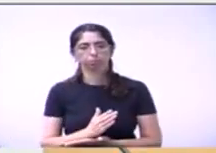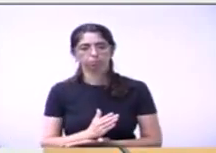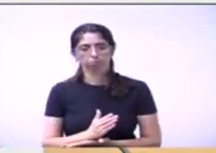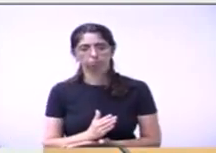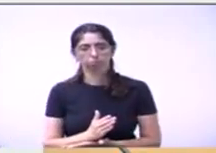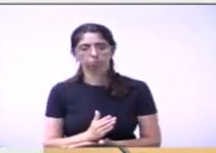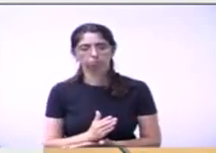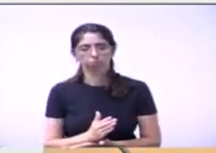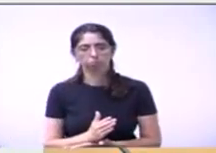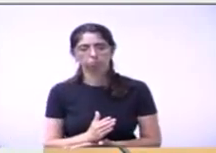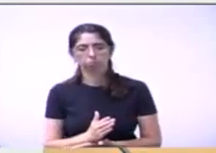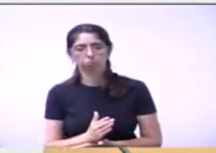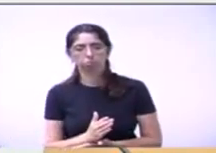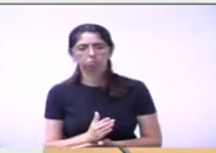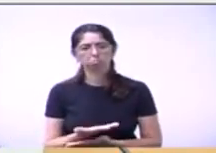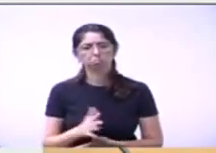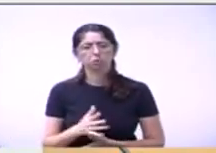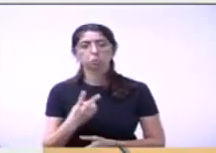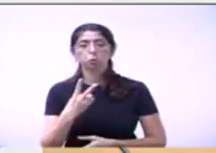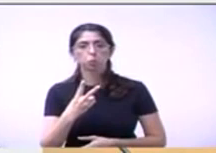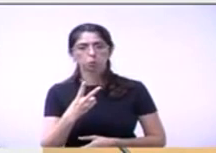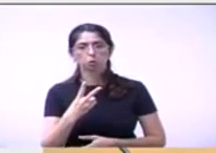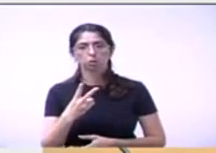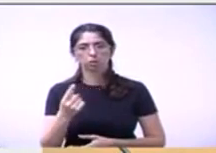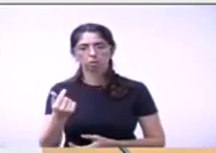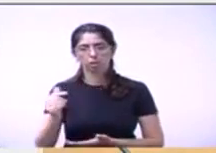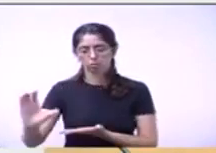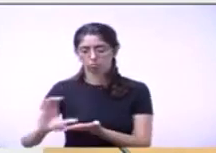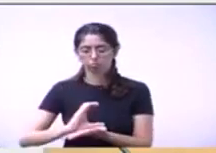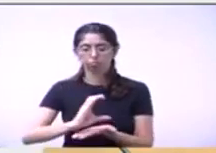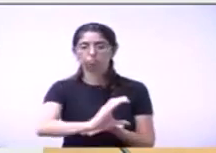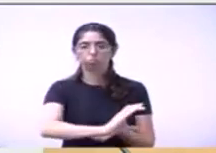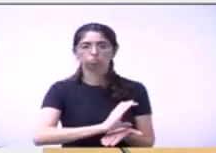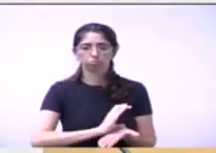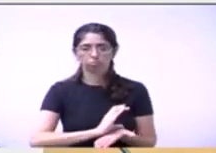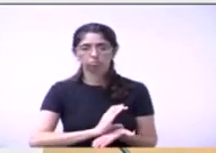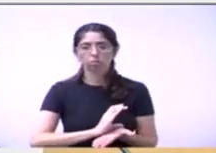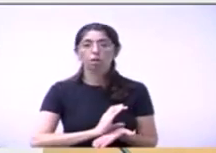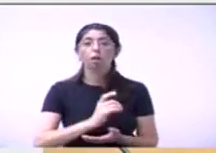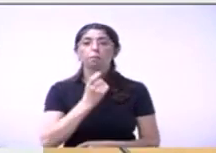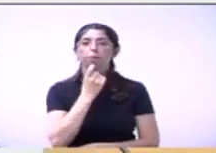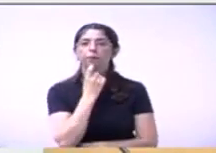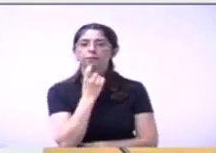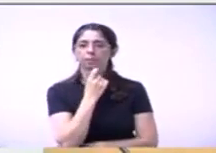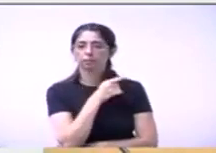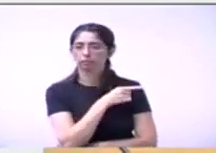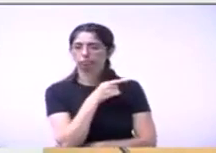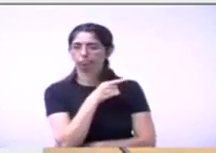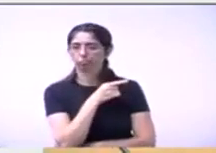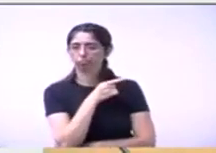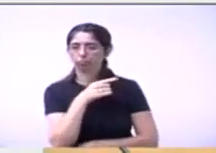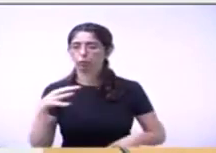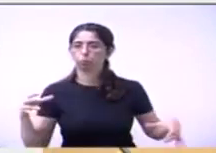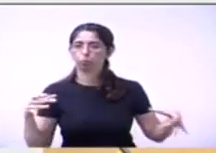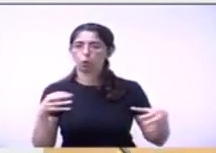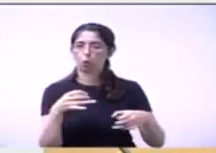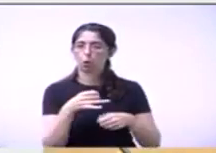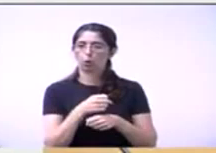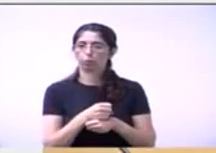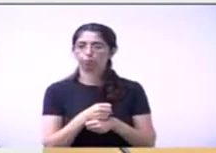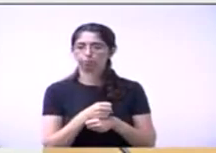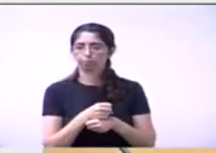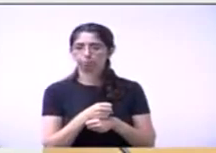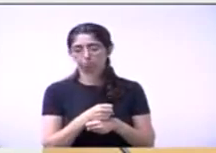Isso equivale a 2 orçamentos de Campinas, que está próximo de